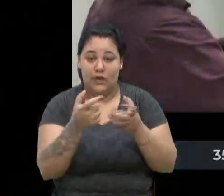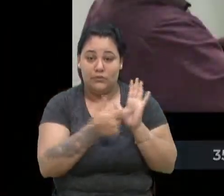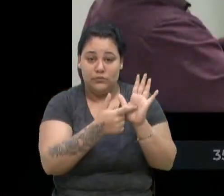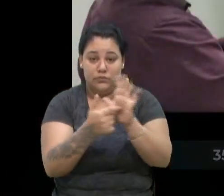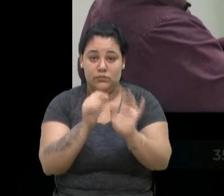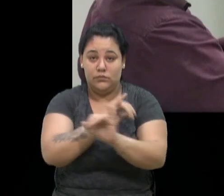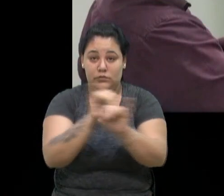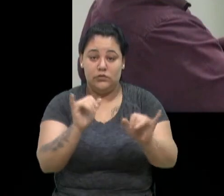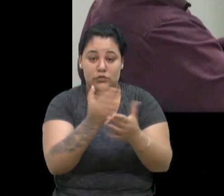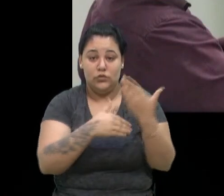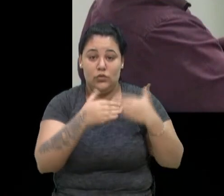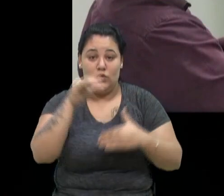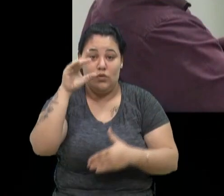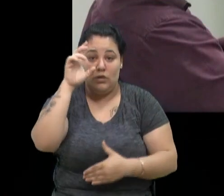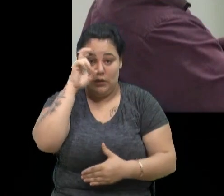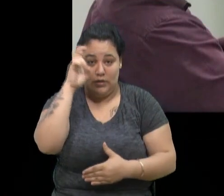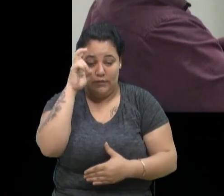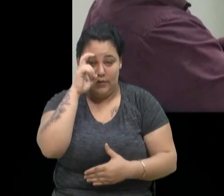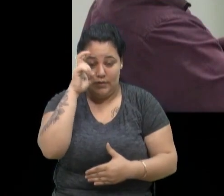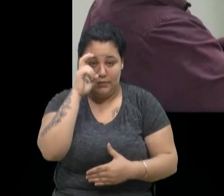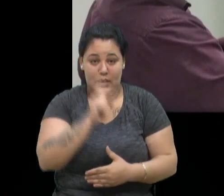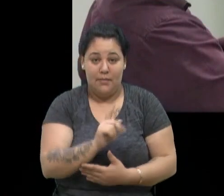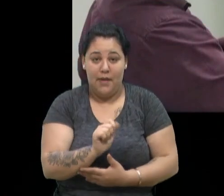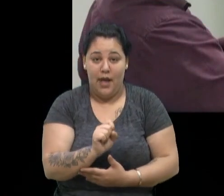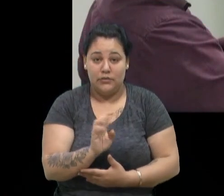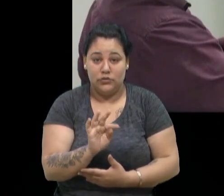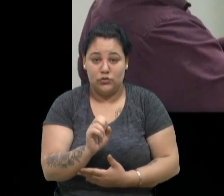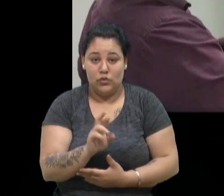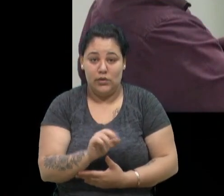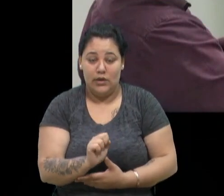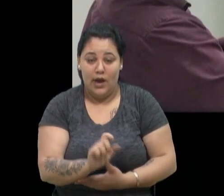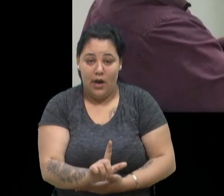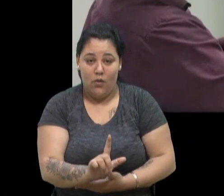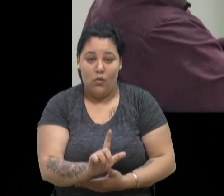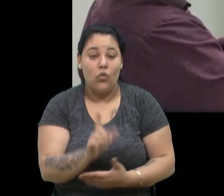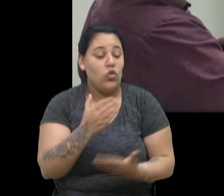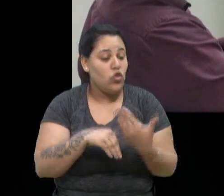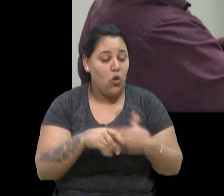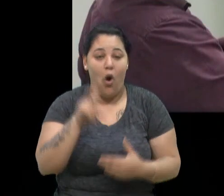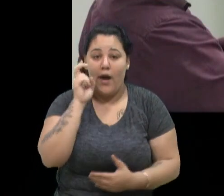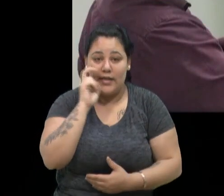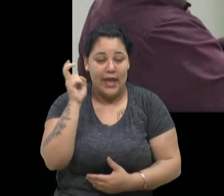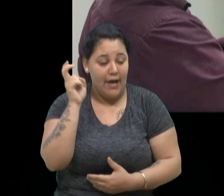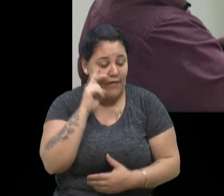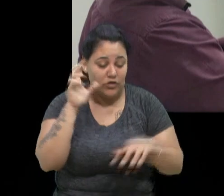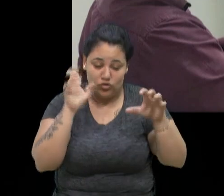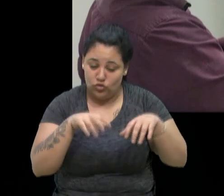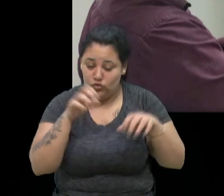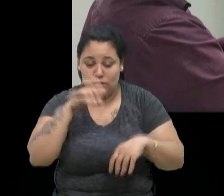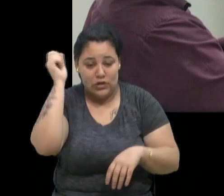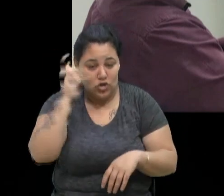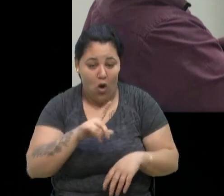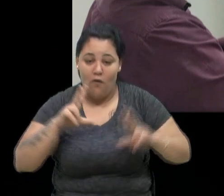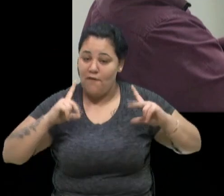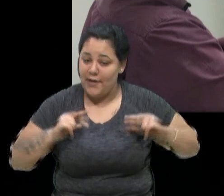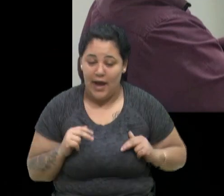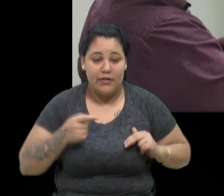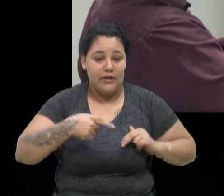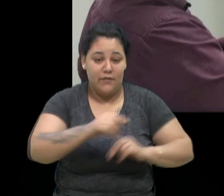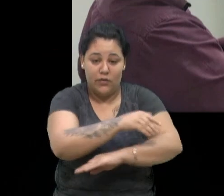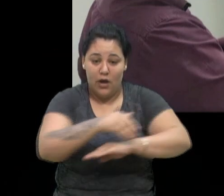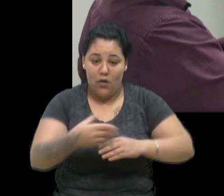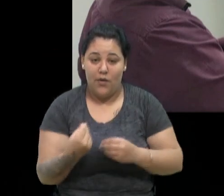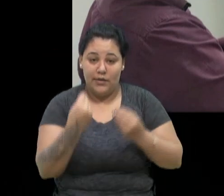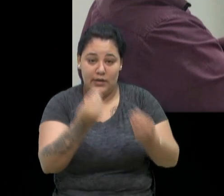toda quinta-feira, a Pastoral das Pessoas em Situação de Rua, eles vão todas as quintas-feiras, faça chuva, faça sol, feriado, eles vão na rua entregar